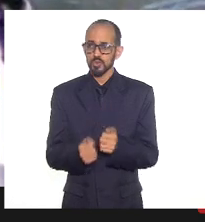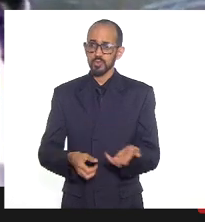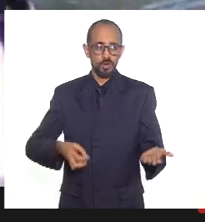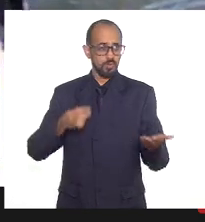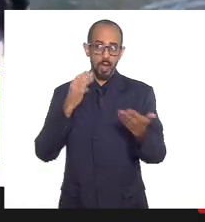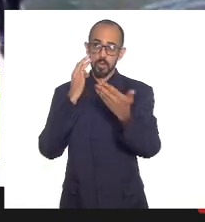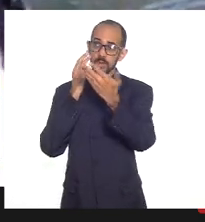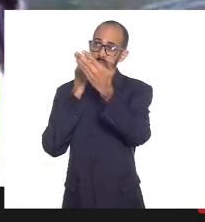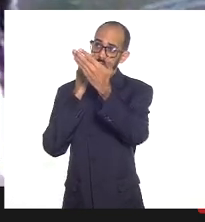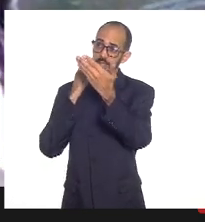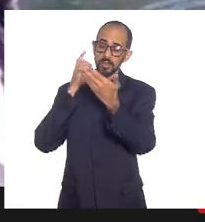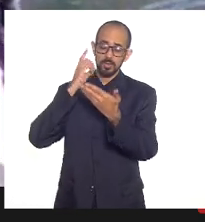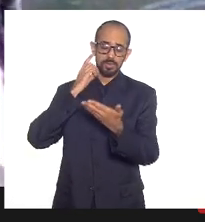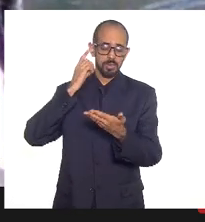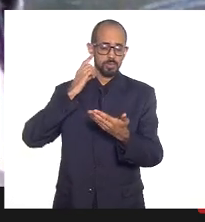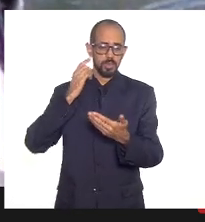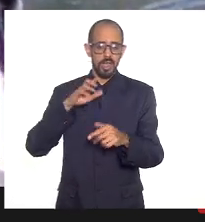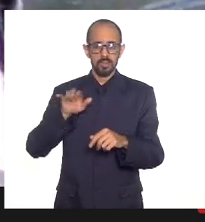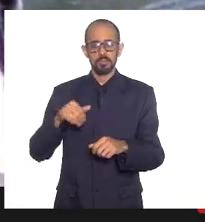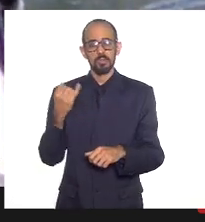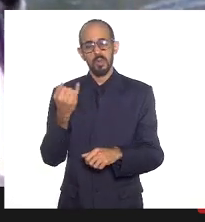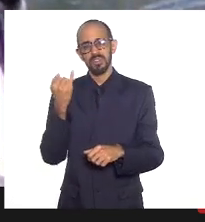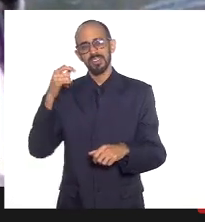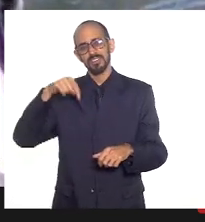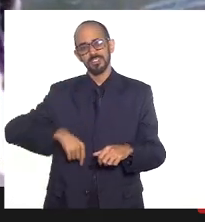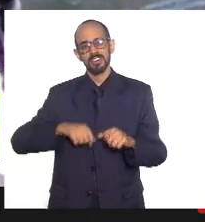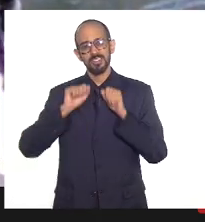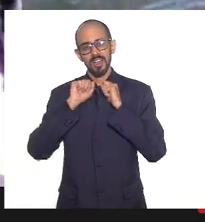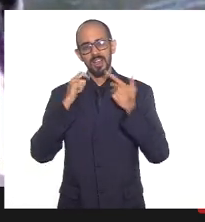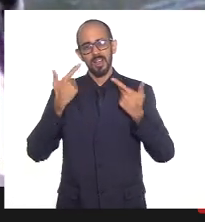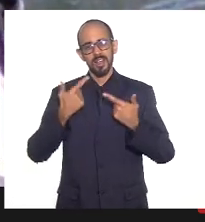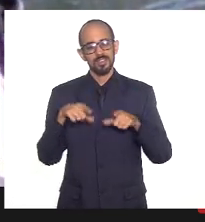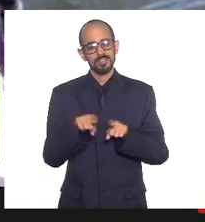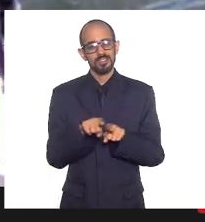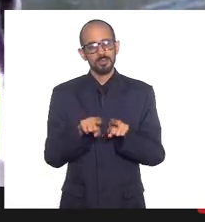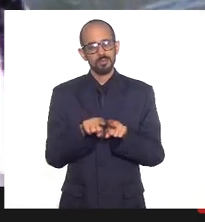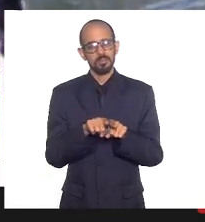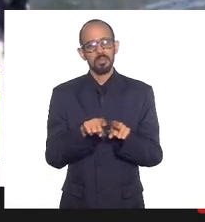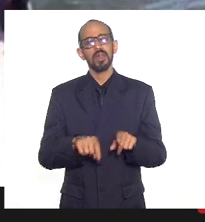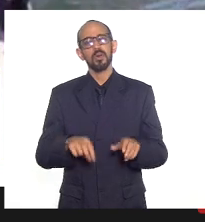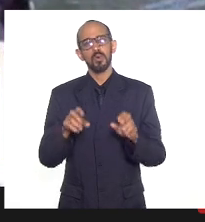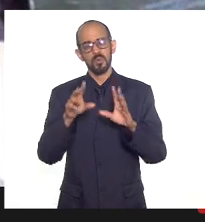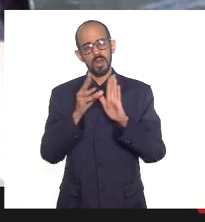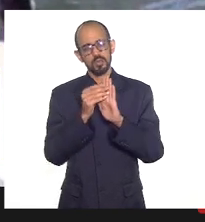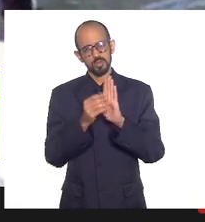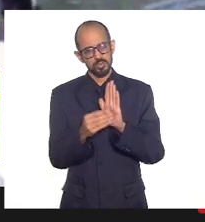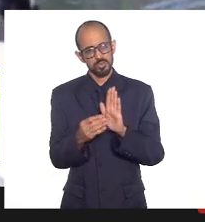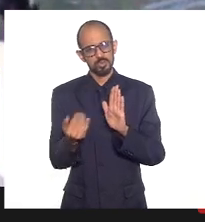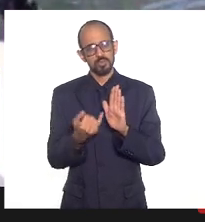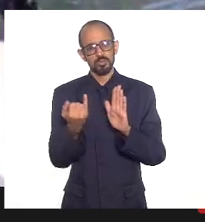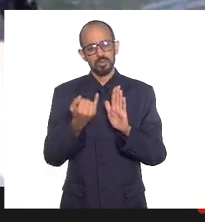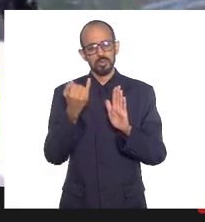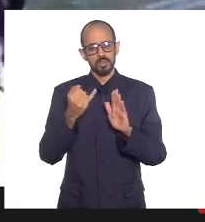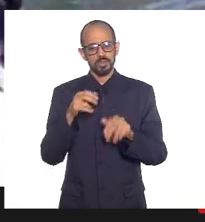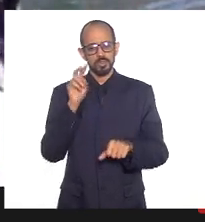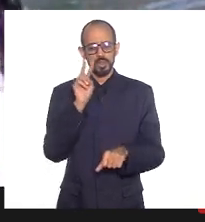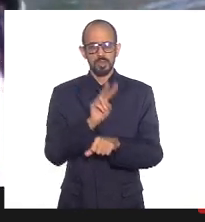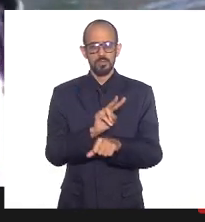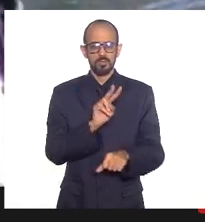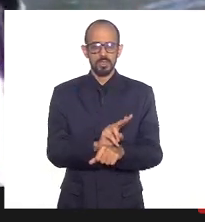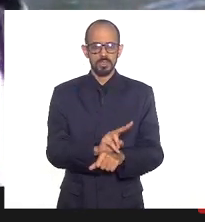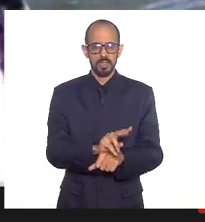Carneiro, um grande deputado aqui da Assembleia Legislativa, com pautas contundentes na defesa dos direitos